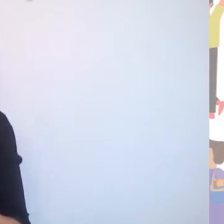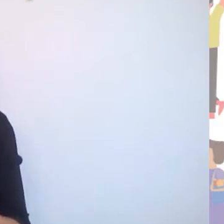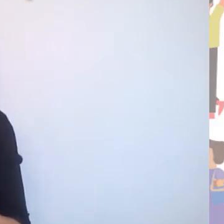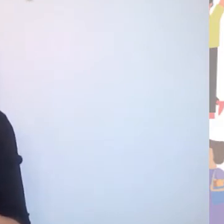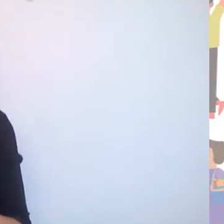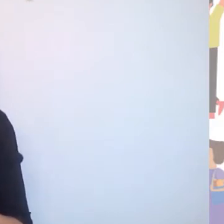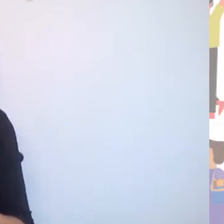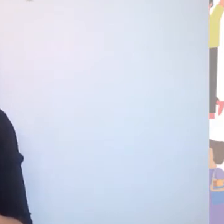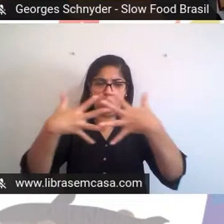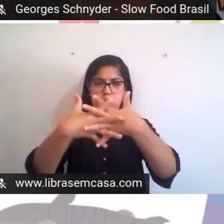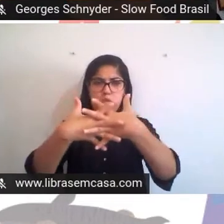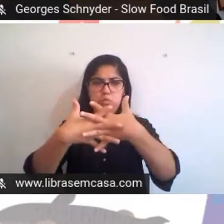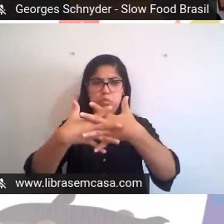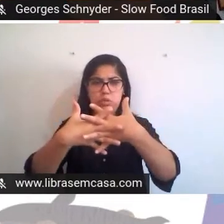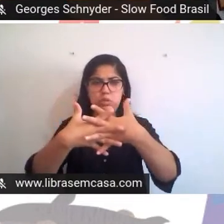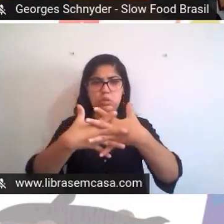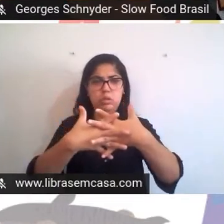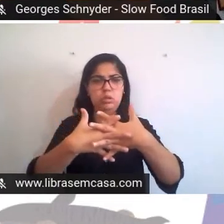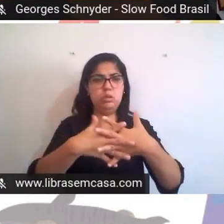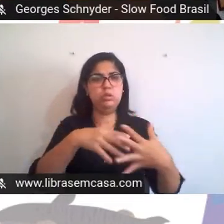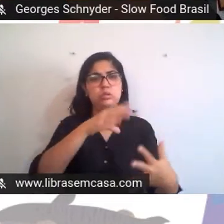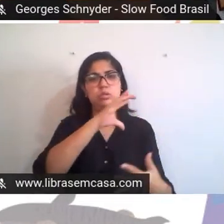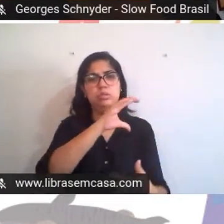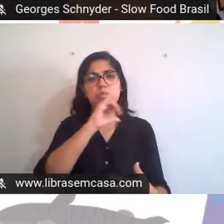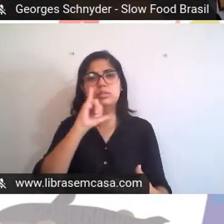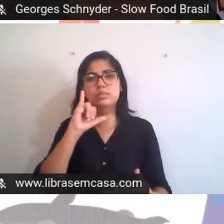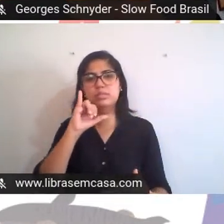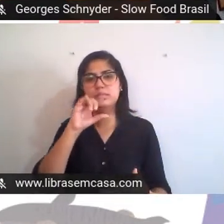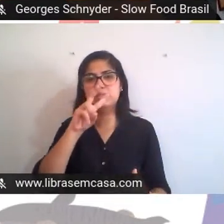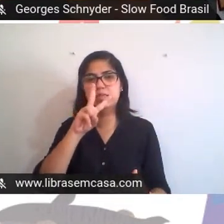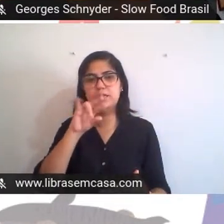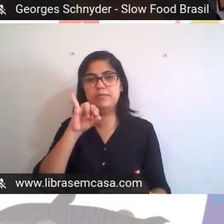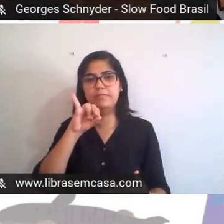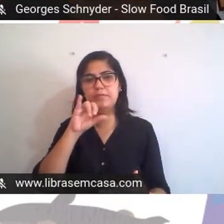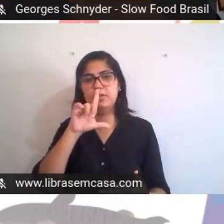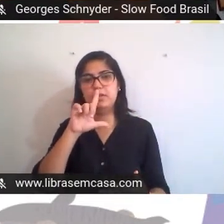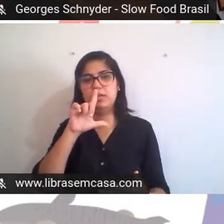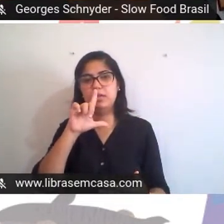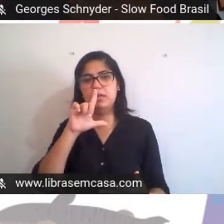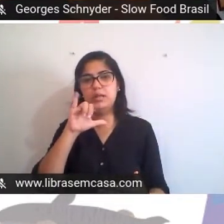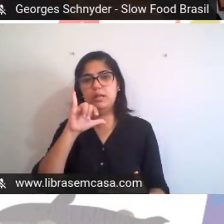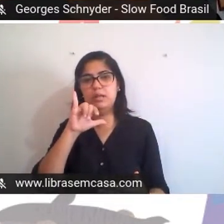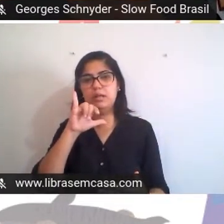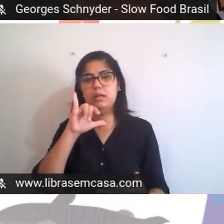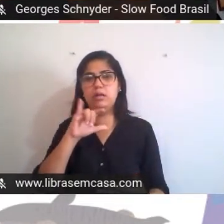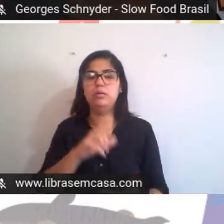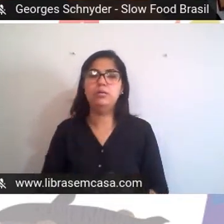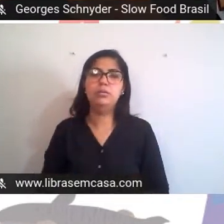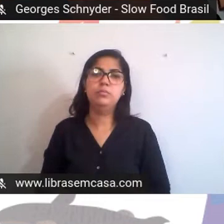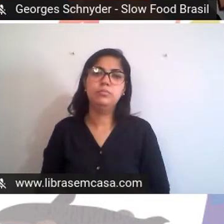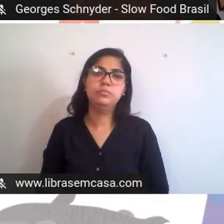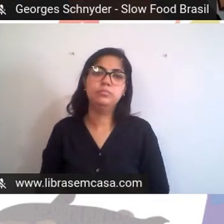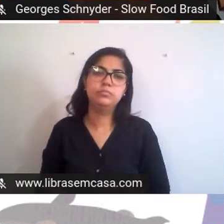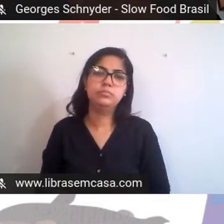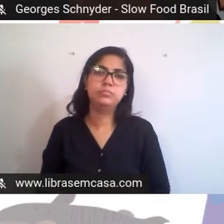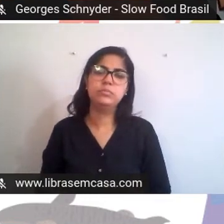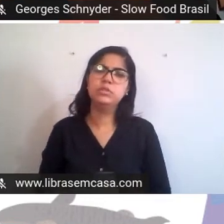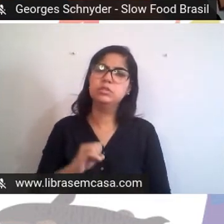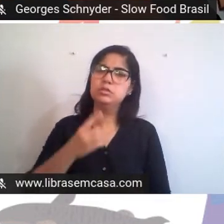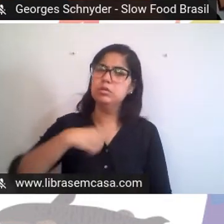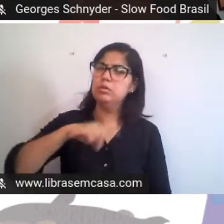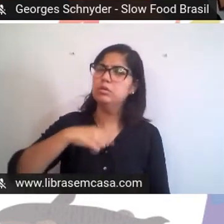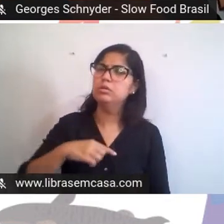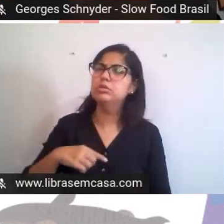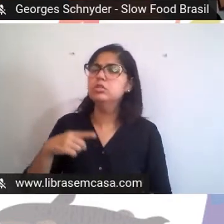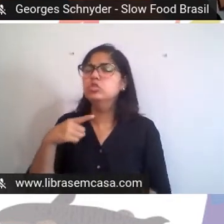deles no nosso organismo. É interessante a gente pensar que se tivéssemos,